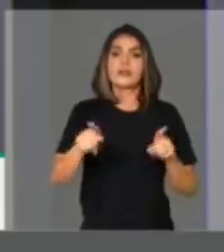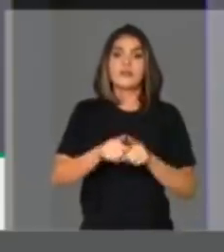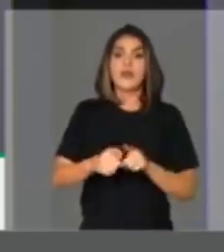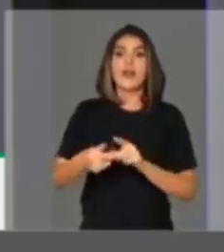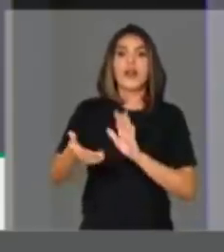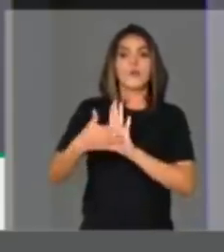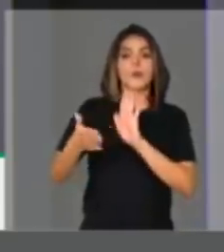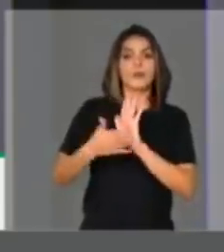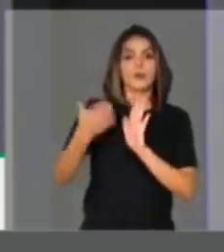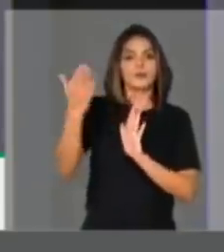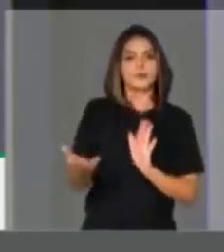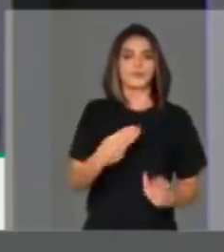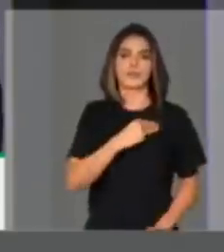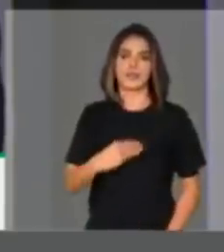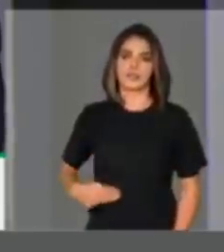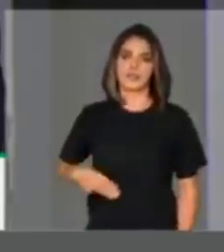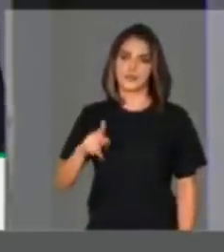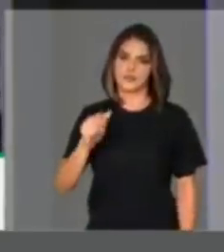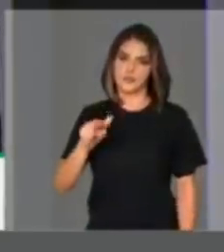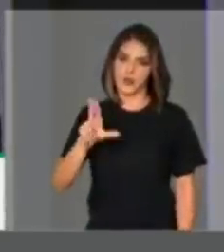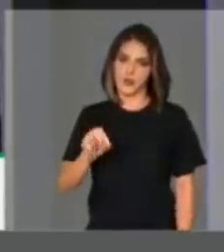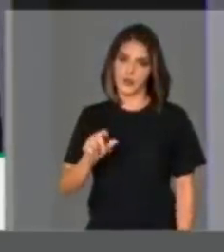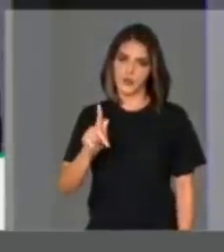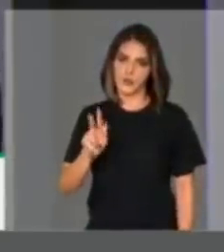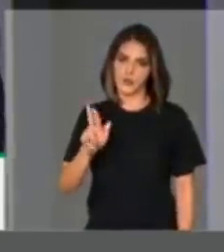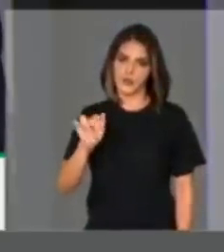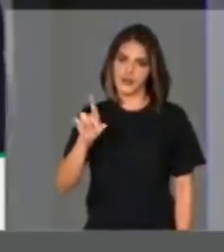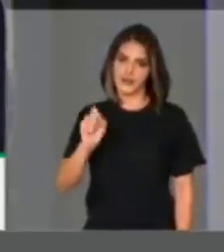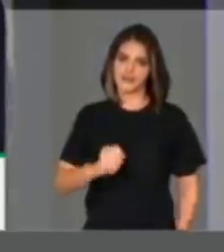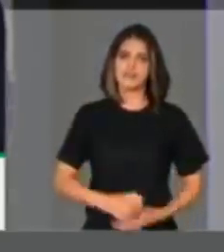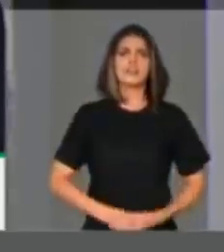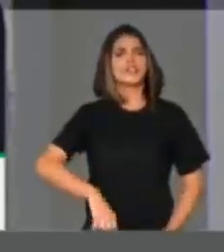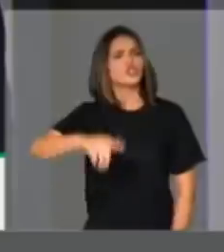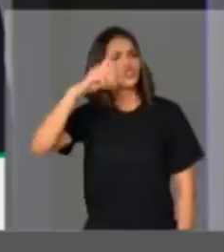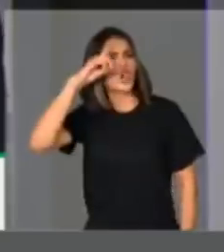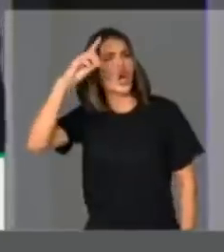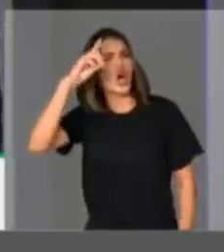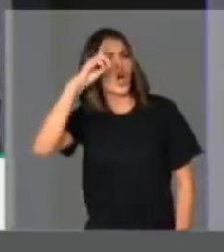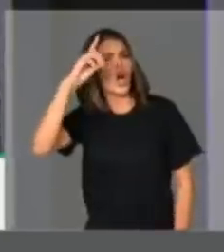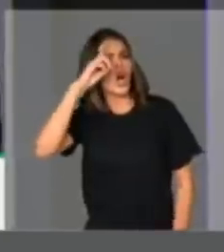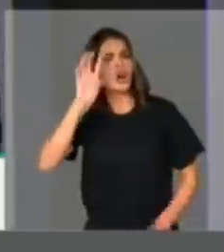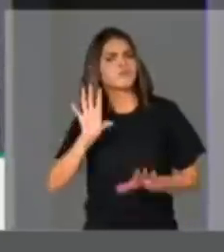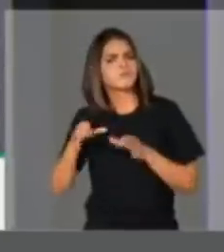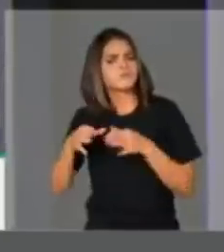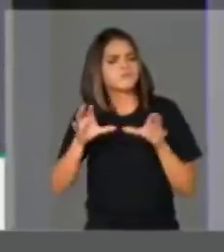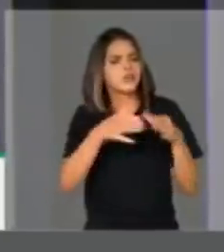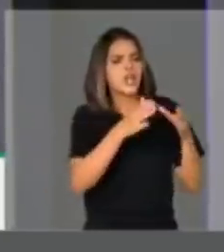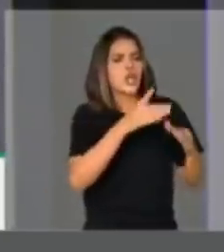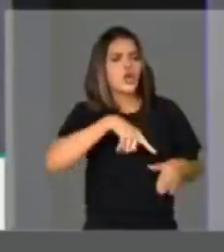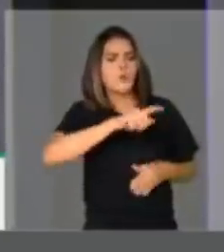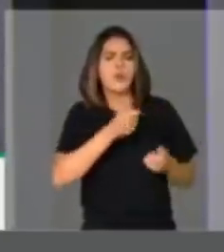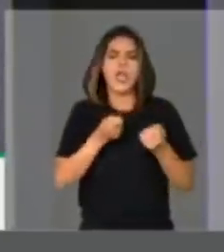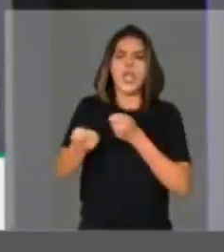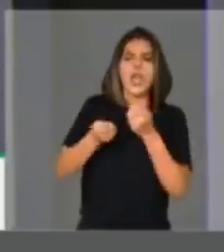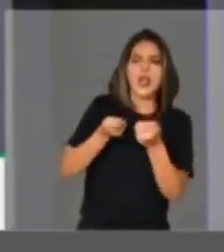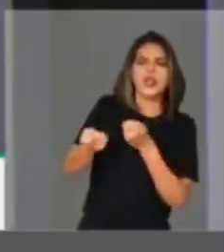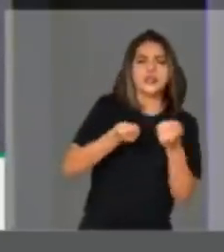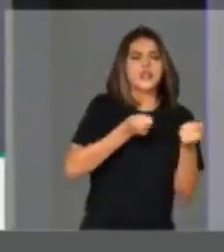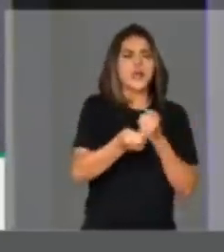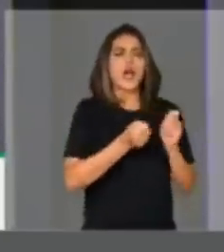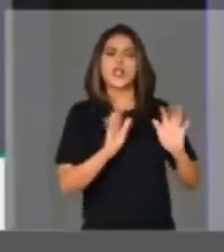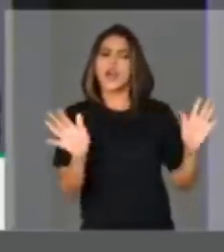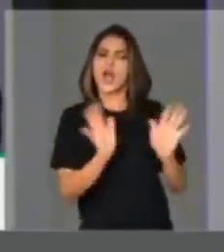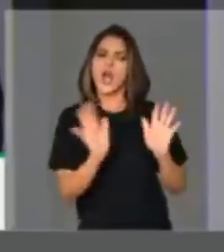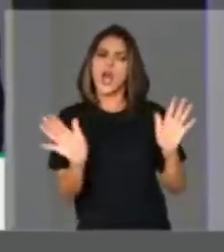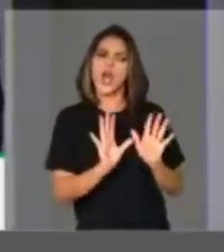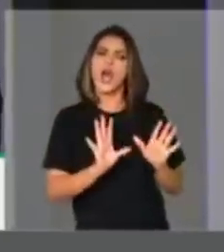Paulo Guedes. Nós temos aqui todos os dias corporações pressionando para que nós tiremos os seus